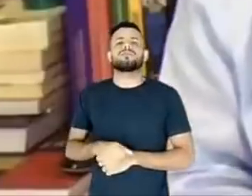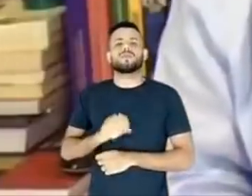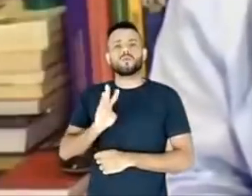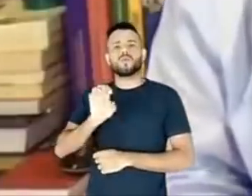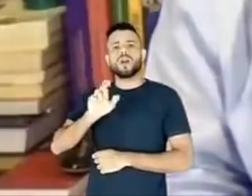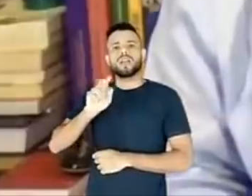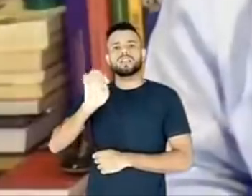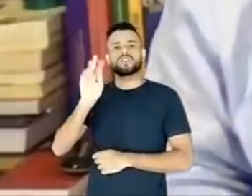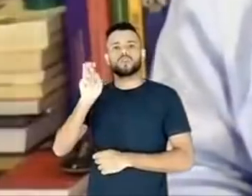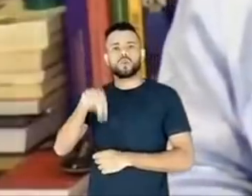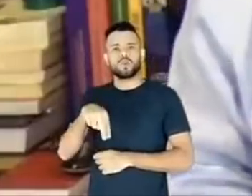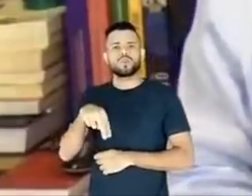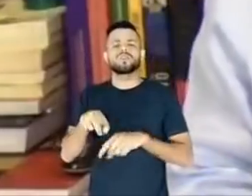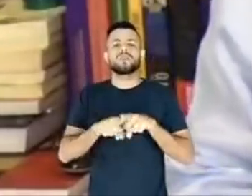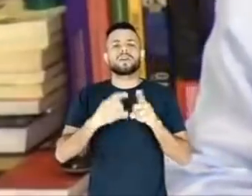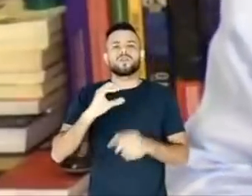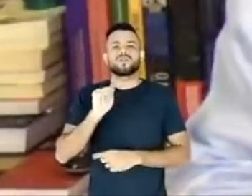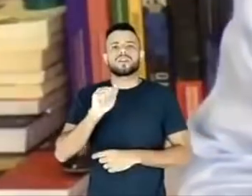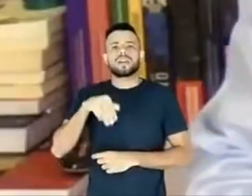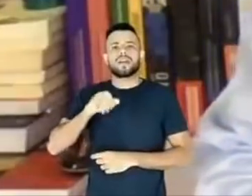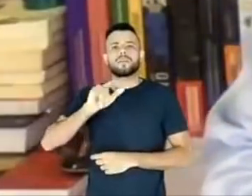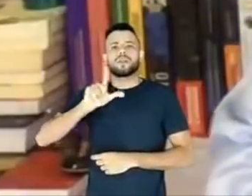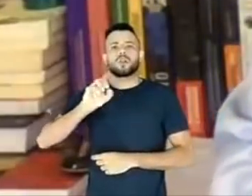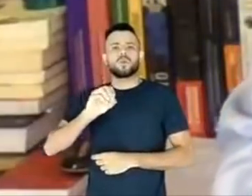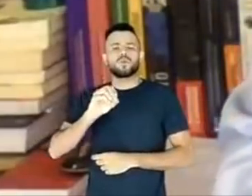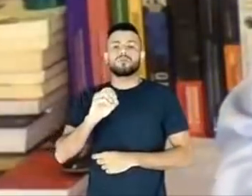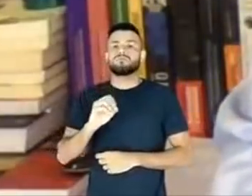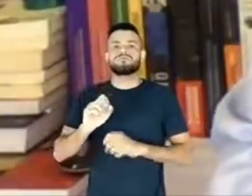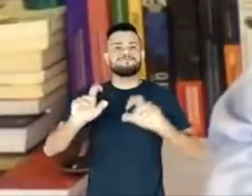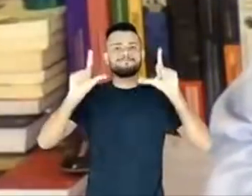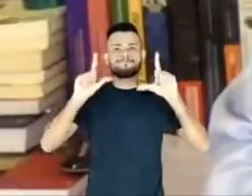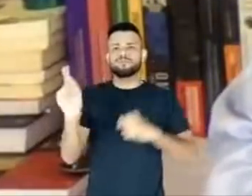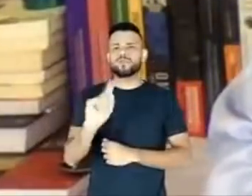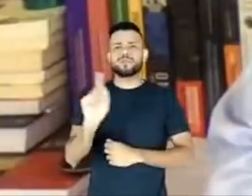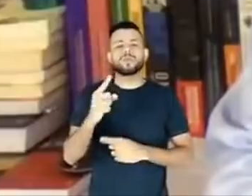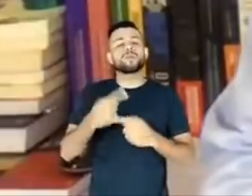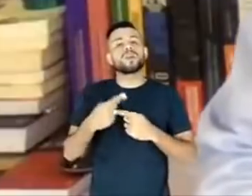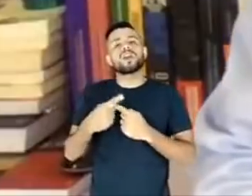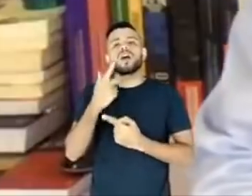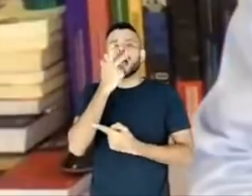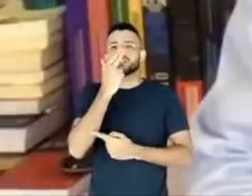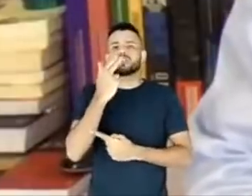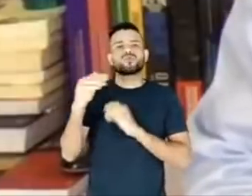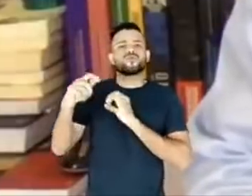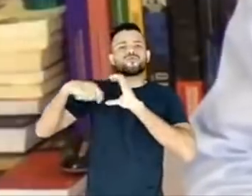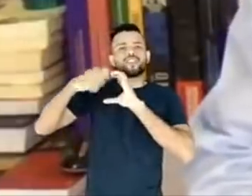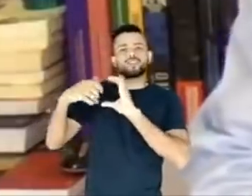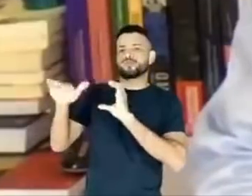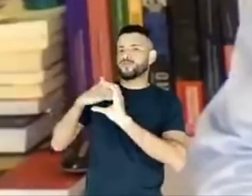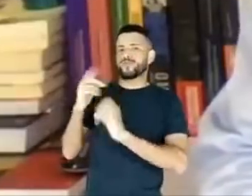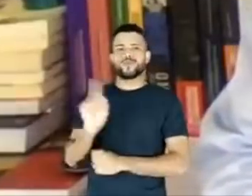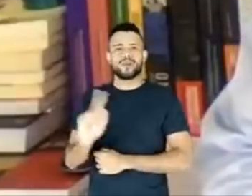companheiro Camilo, que não apareceu, certamente porque não mandou um vídeo. Quero cumprimentar e agradecer